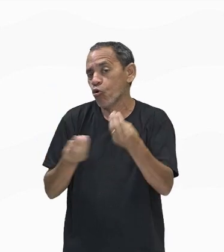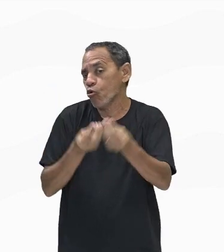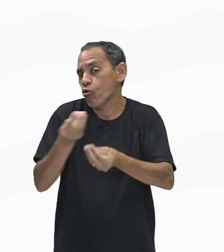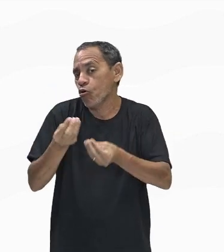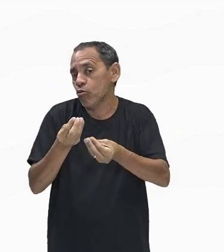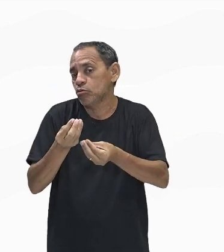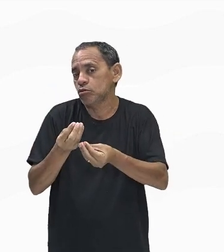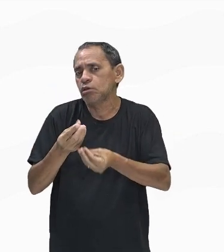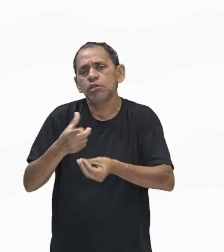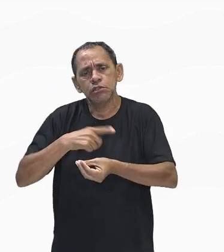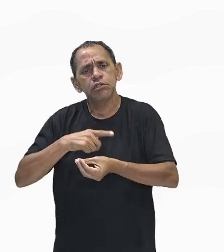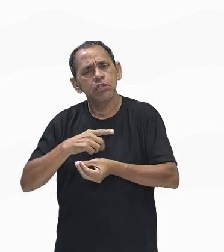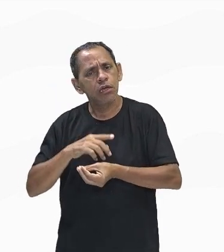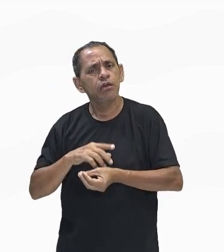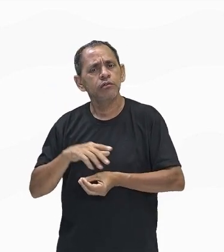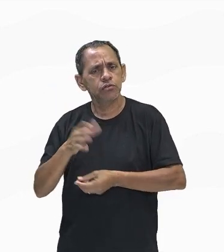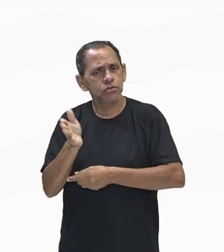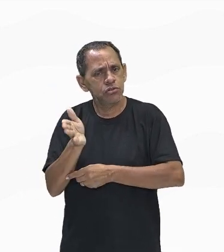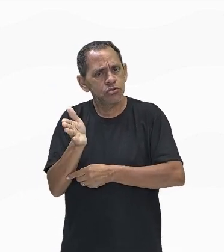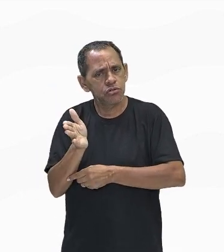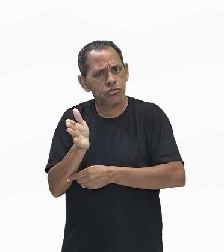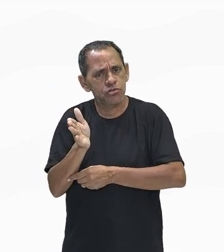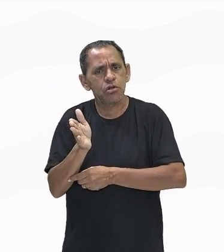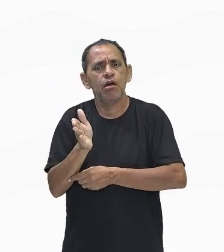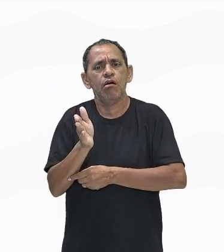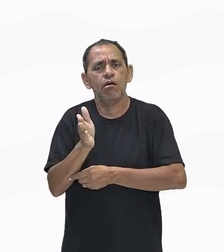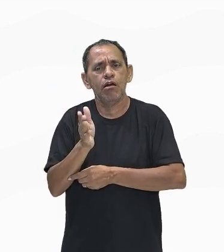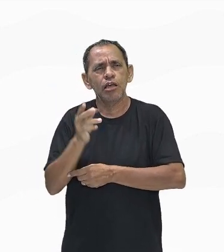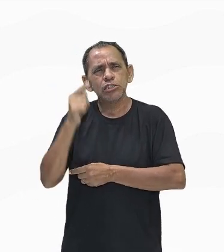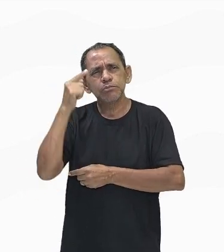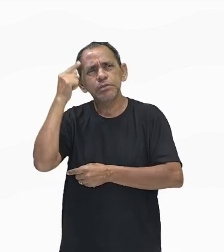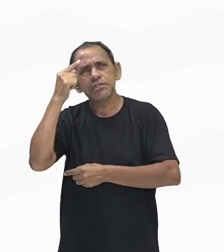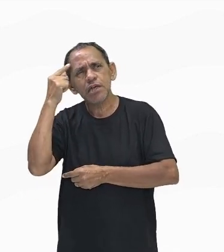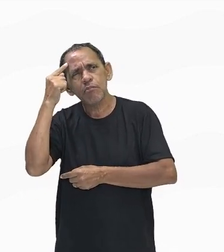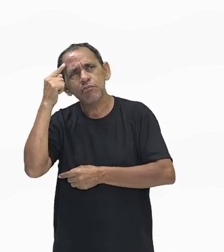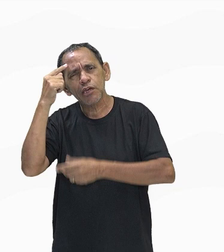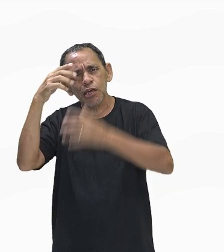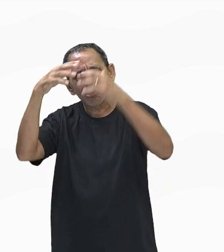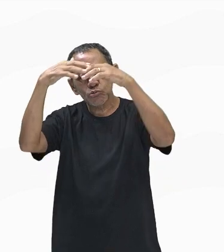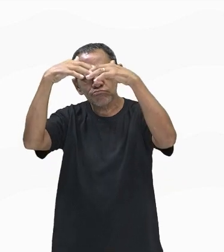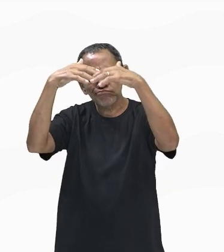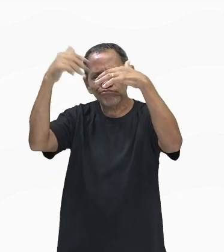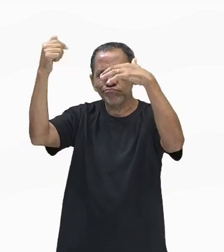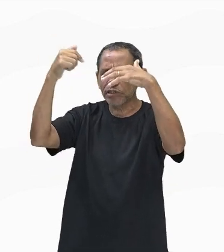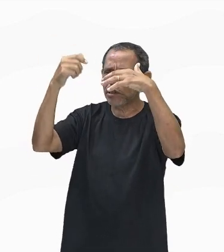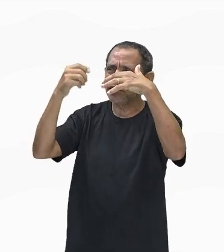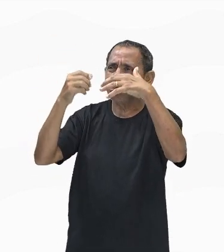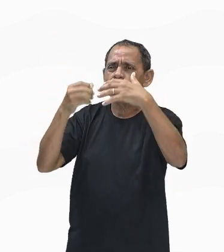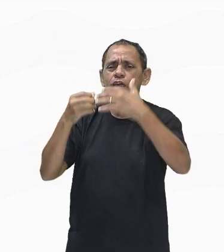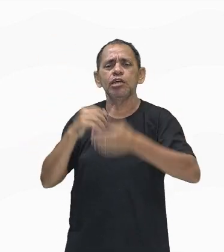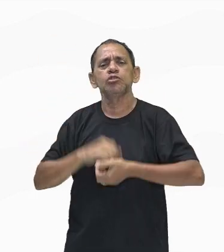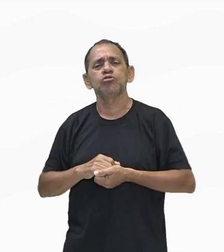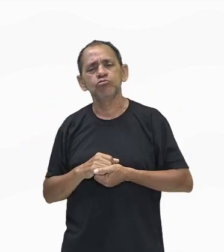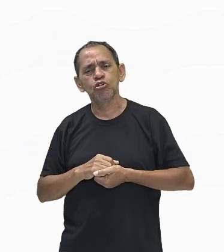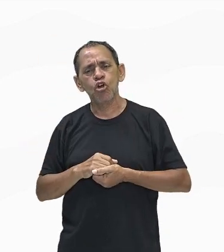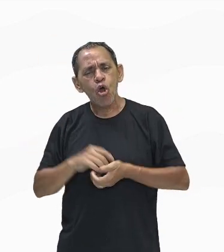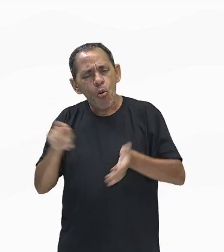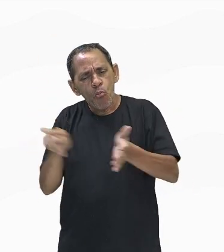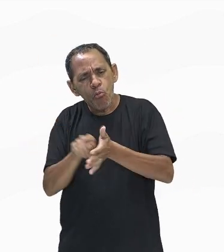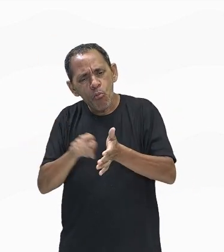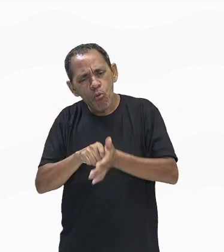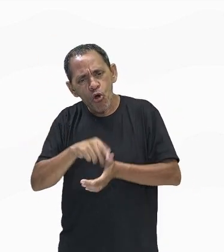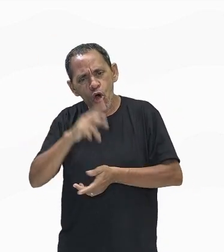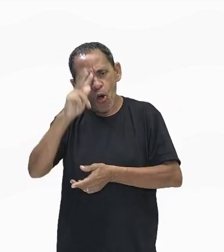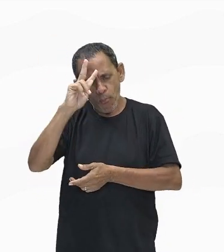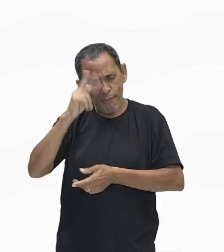teve essa conversa em algum momento? Acho que sim, né? Essas conversas que